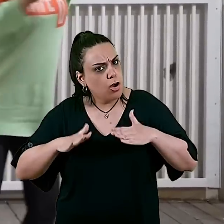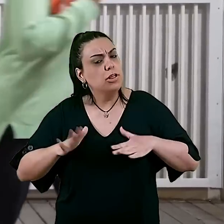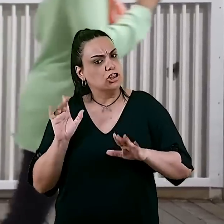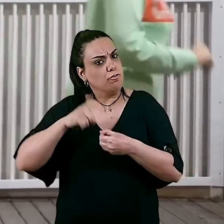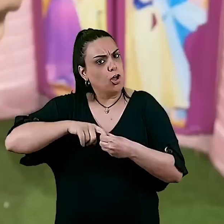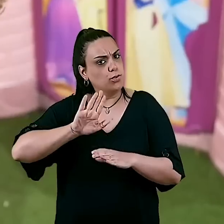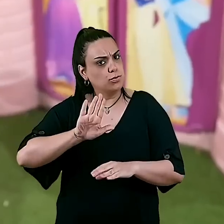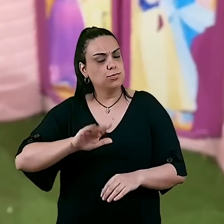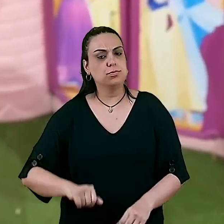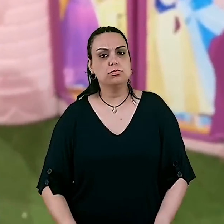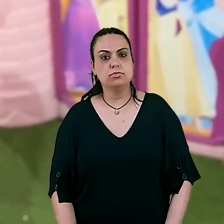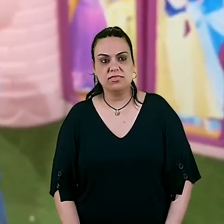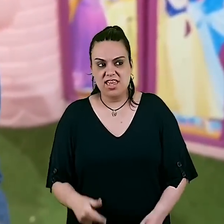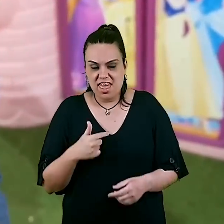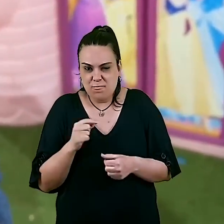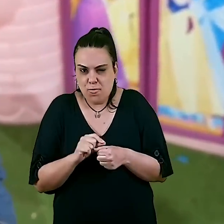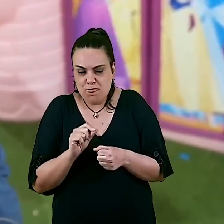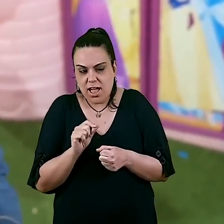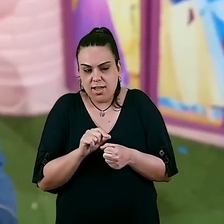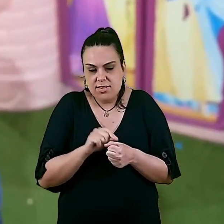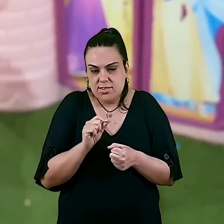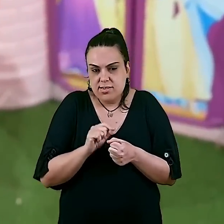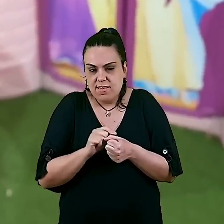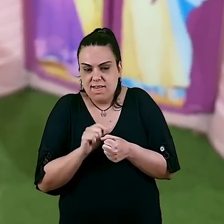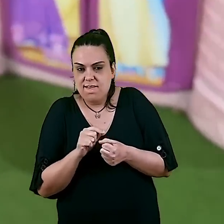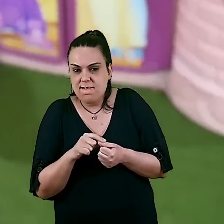eu já volto. Tá uma boa comida.